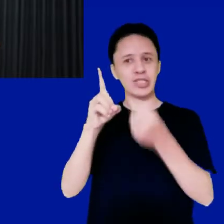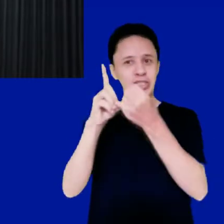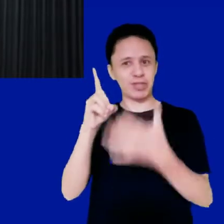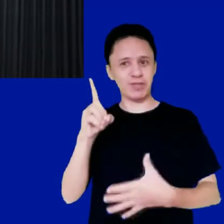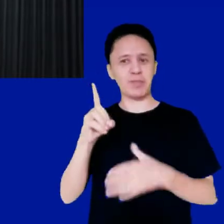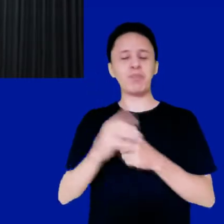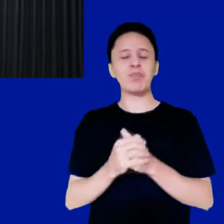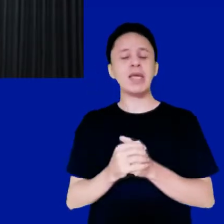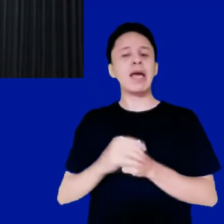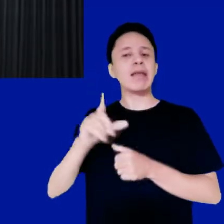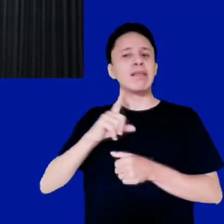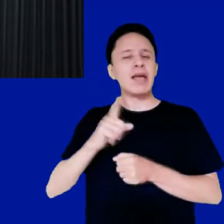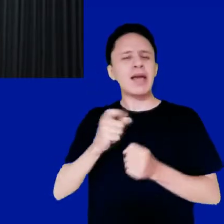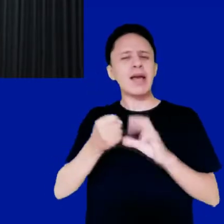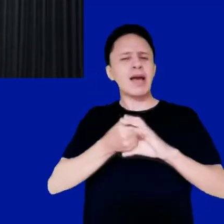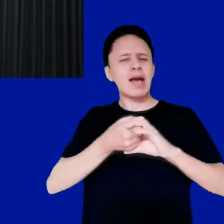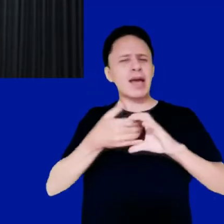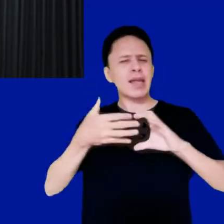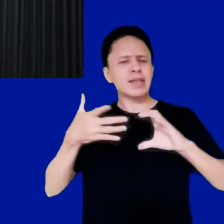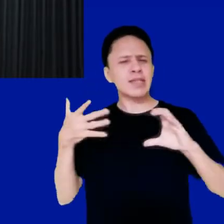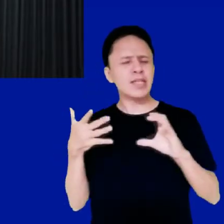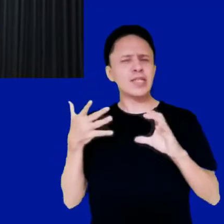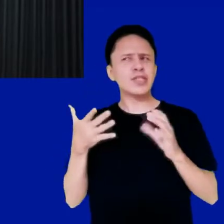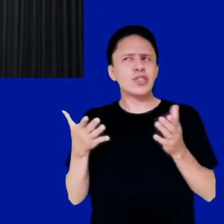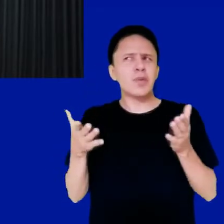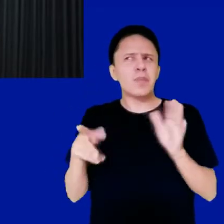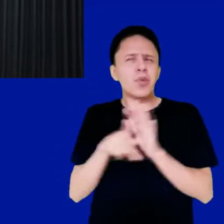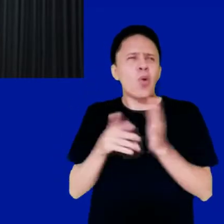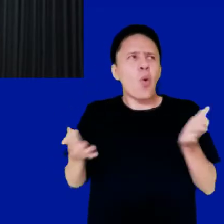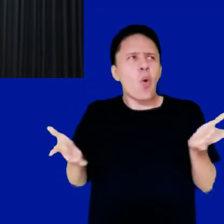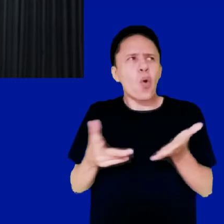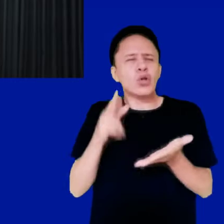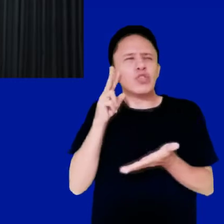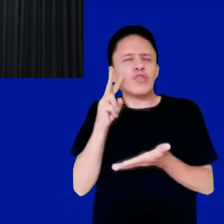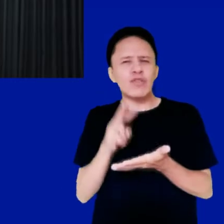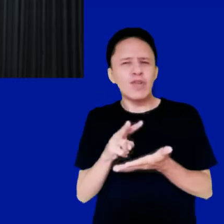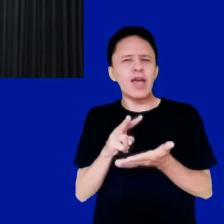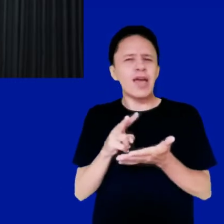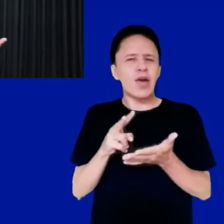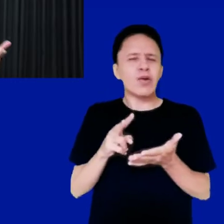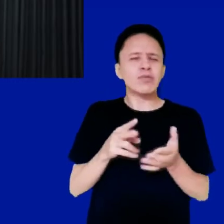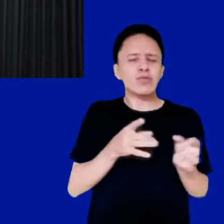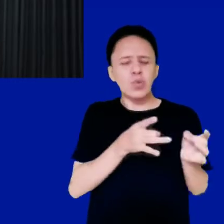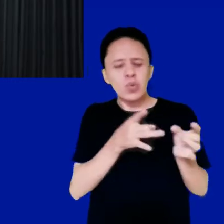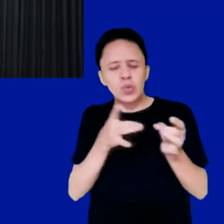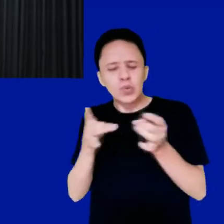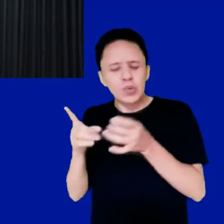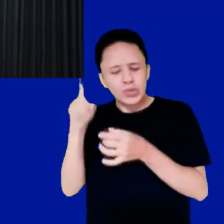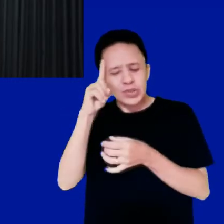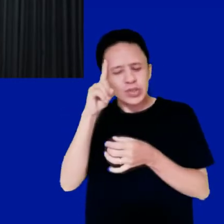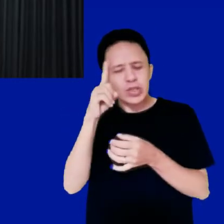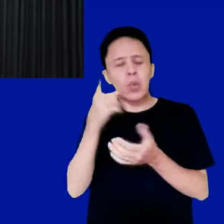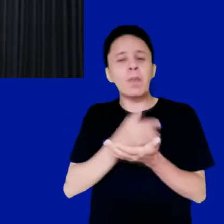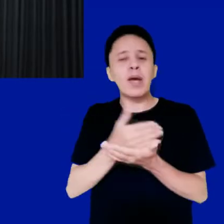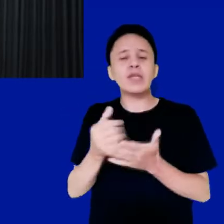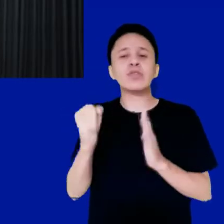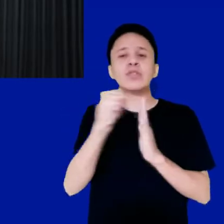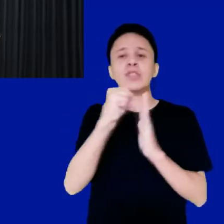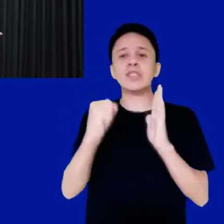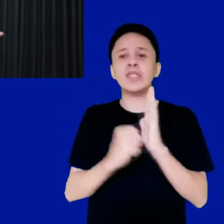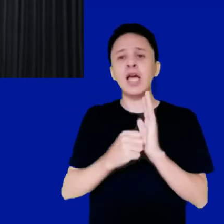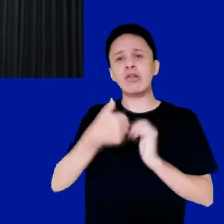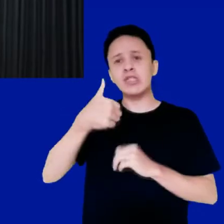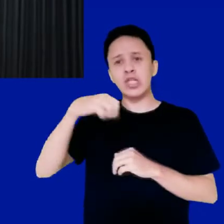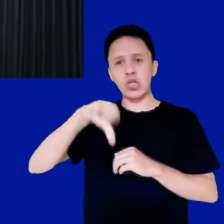e descritiva. Ela passa a ter essa característica que a gente vê hoje nas crônicas cotidianas a partir